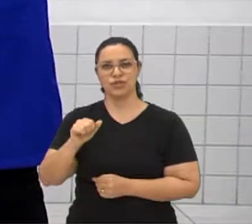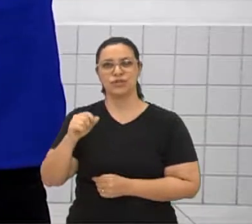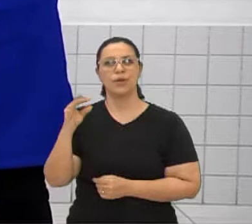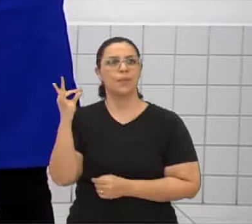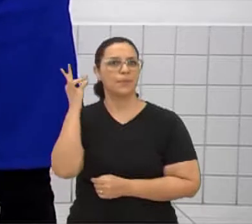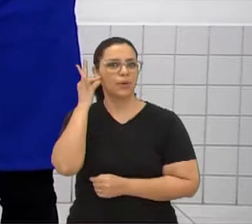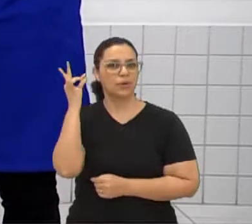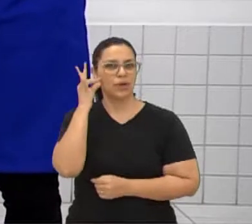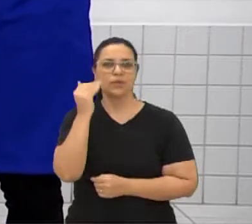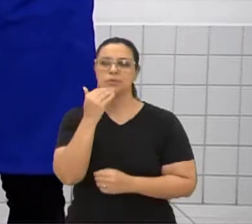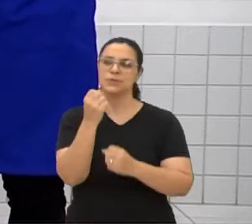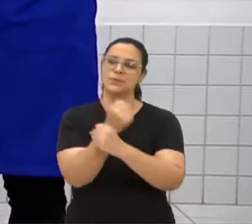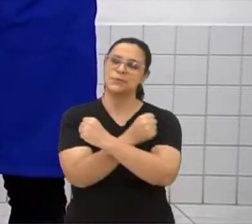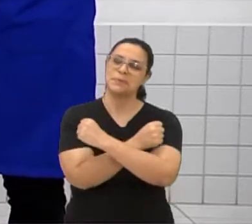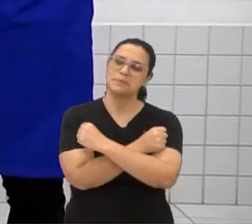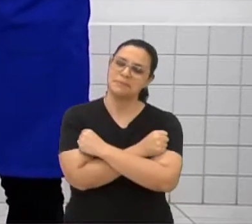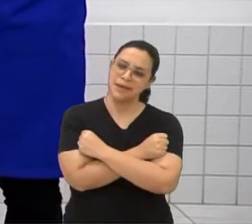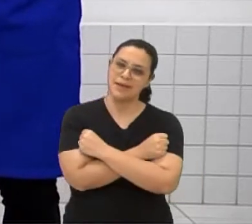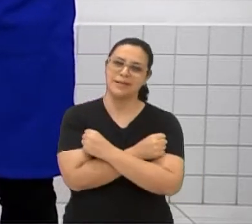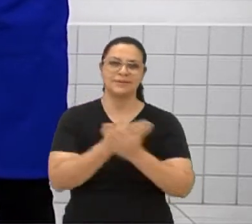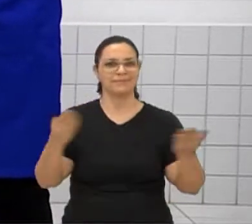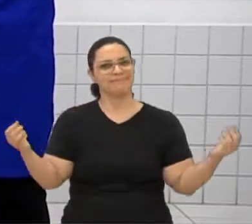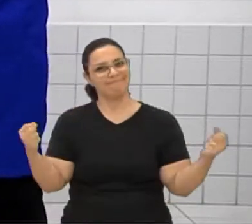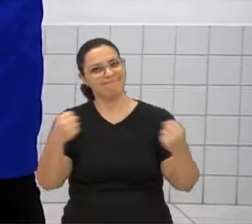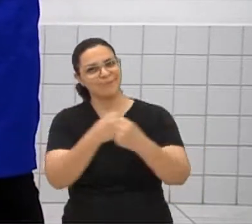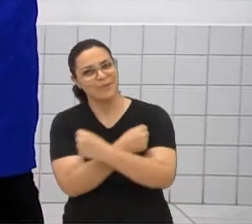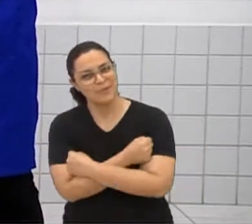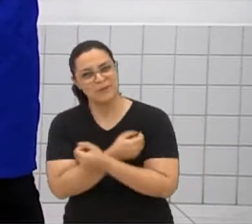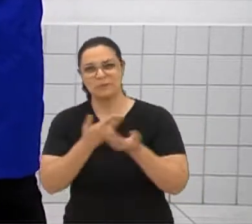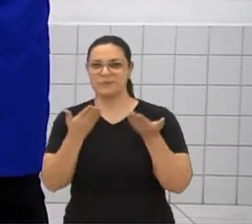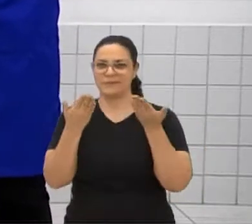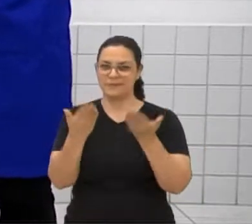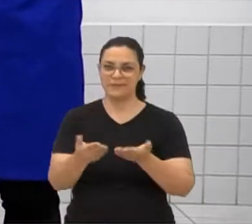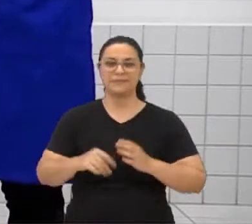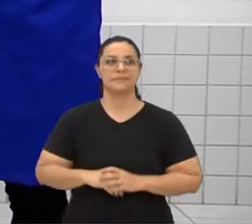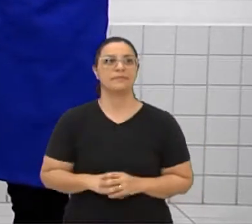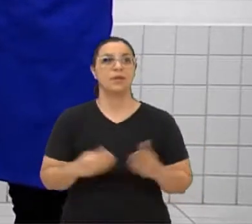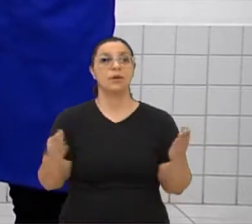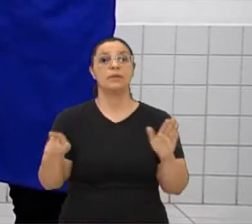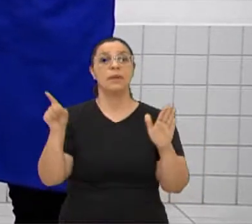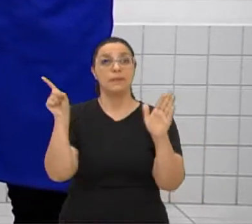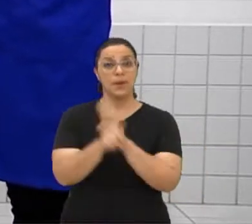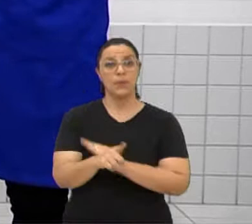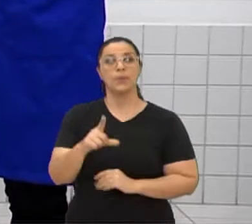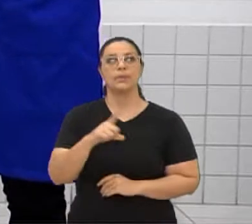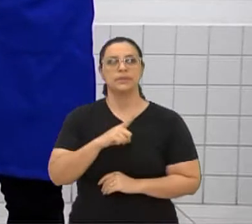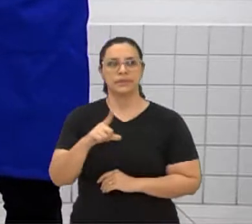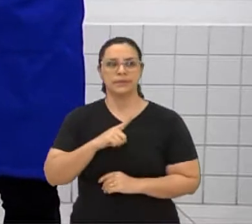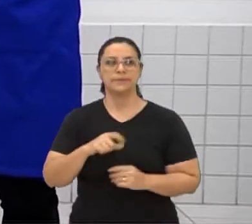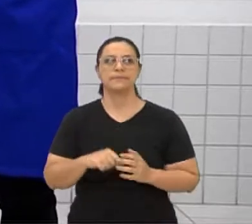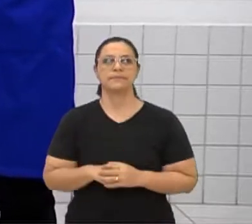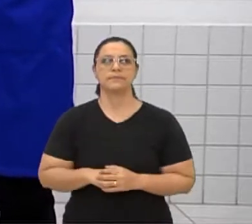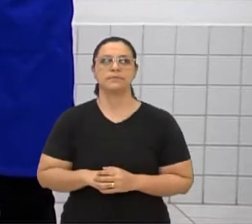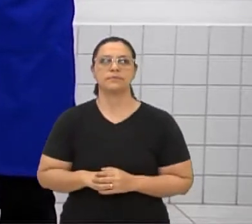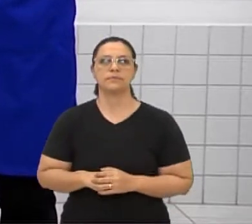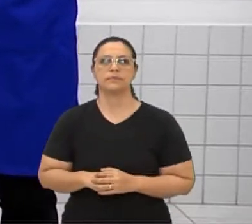abraço Fisher a a Handy phone you Opa eu vou só perguntar